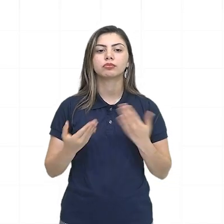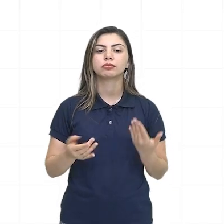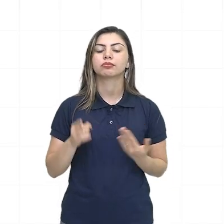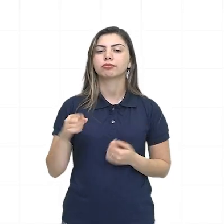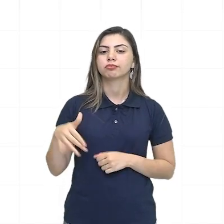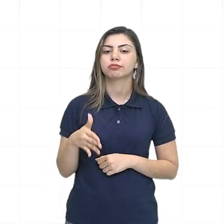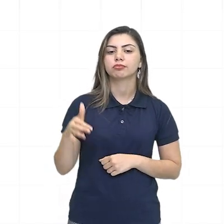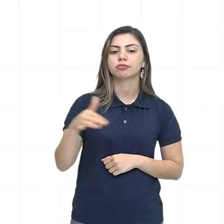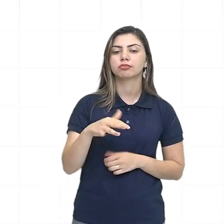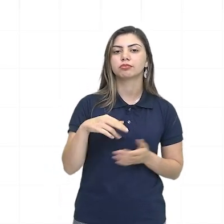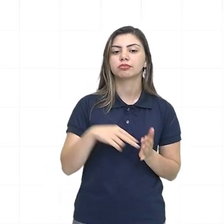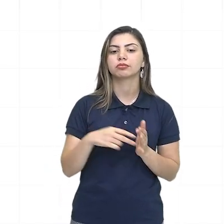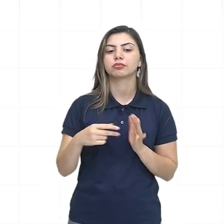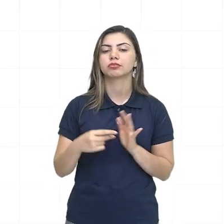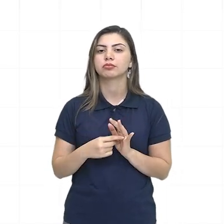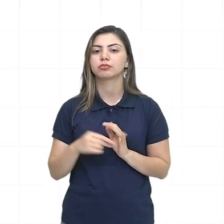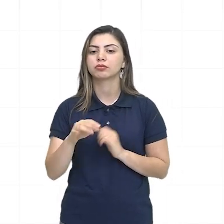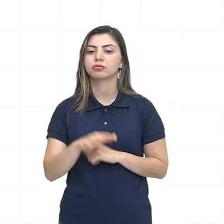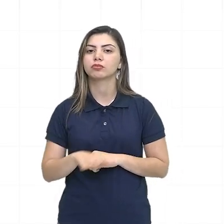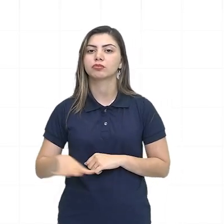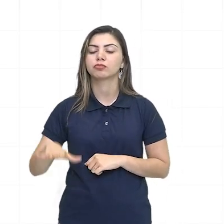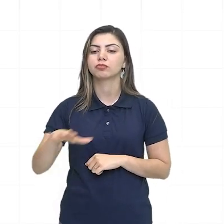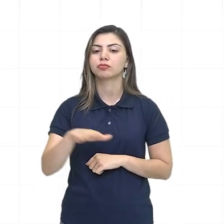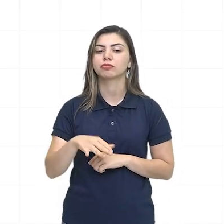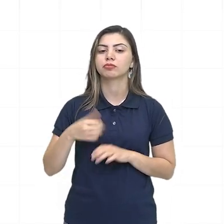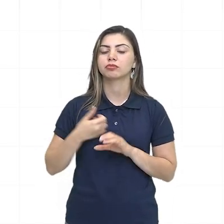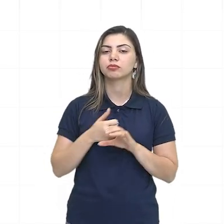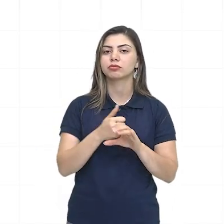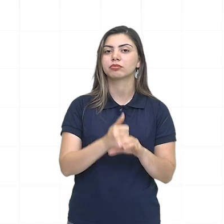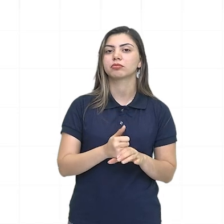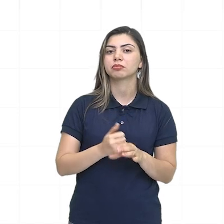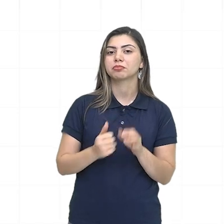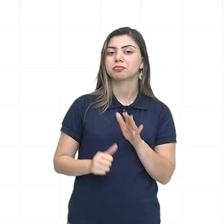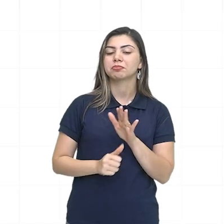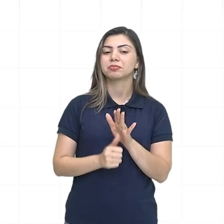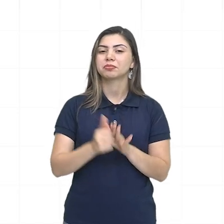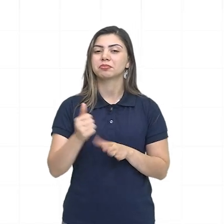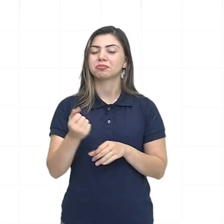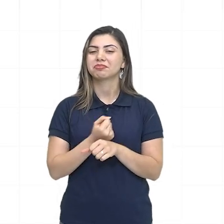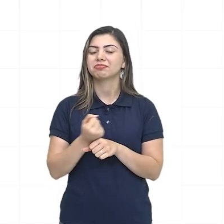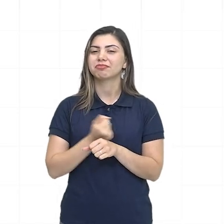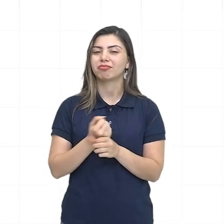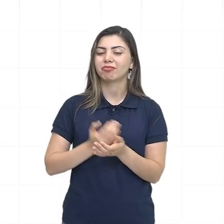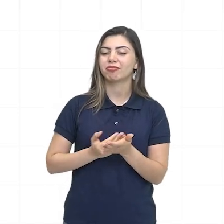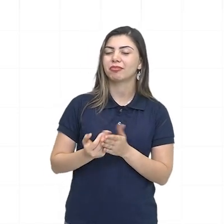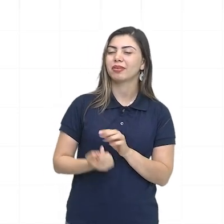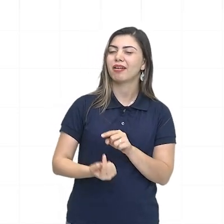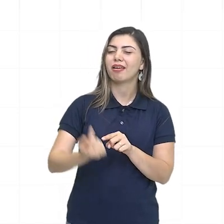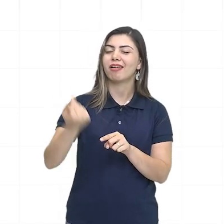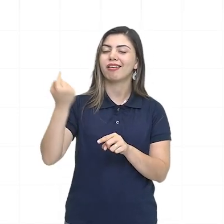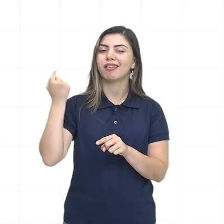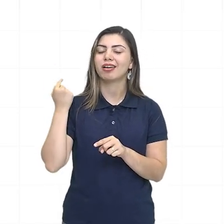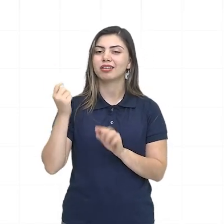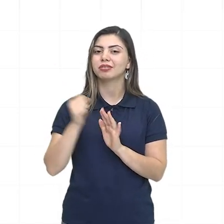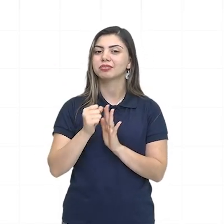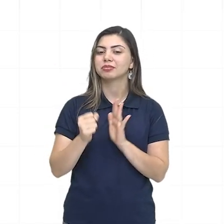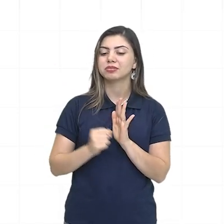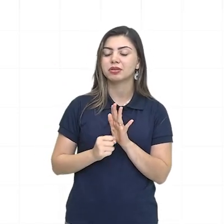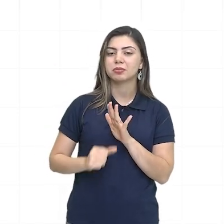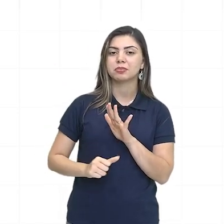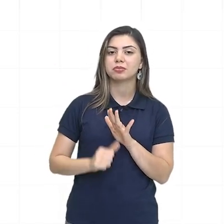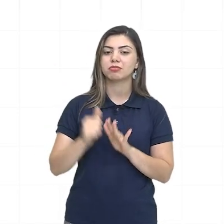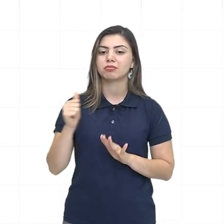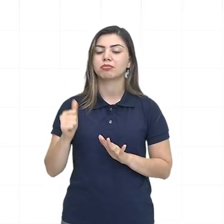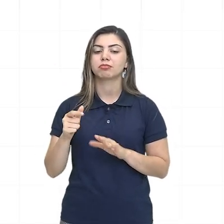peixe é um símbolo amplamente usado no cristianismo primitivo. Nos primeiros anos, as primeiras décadas, o primeiro século do